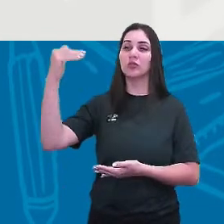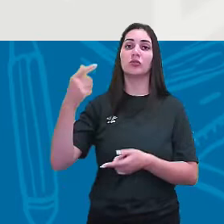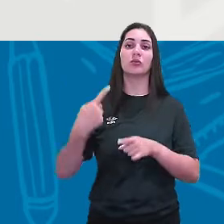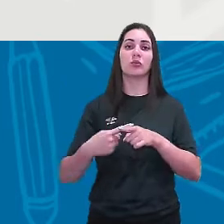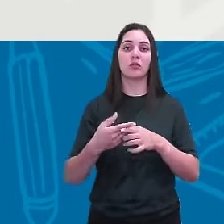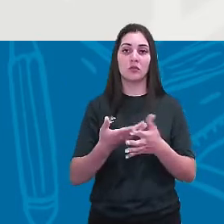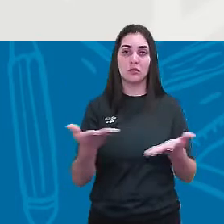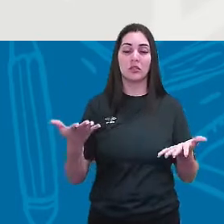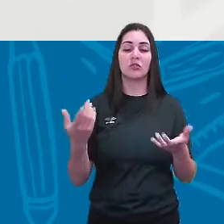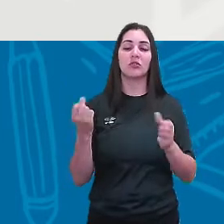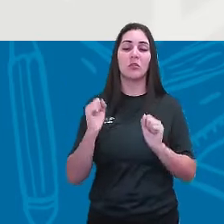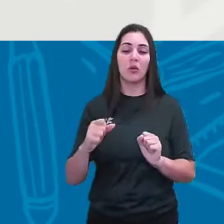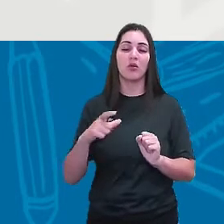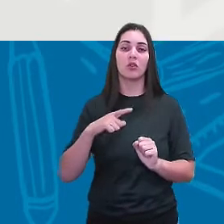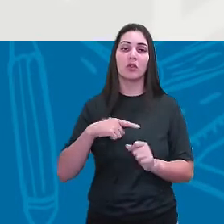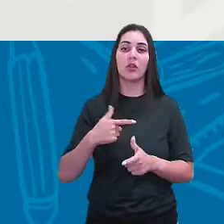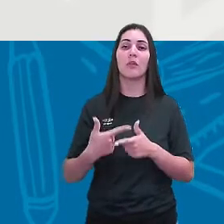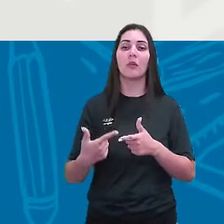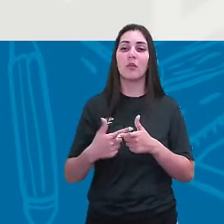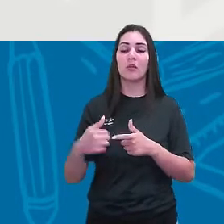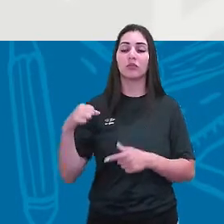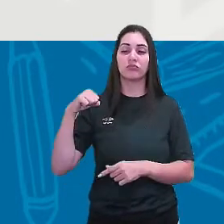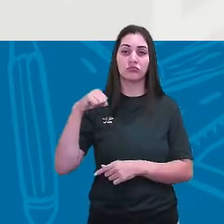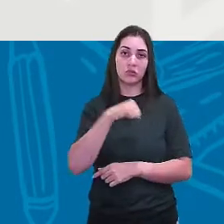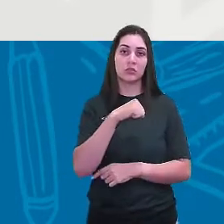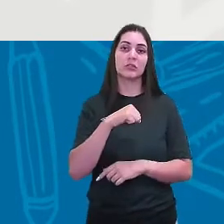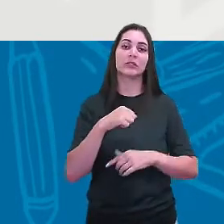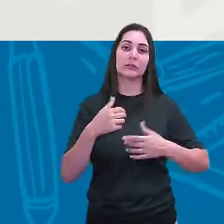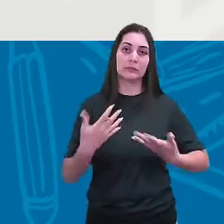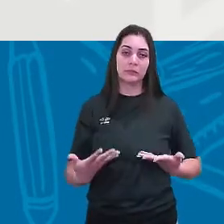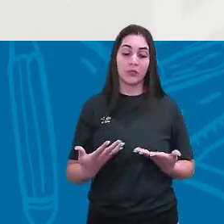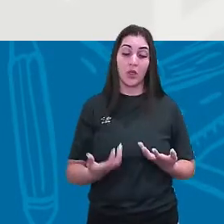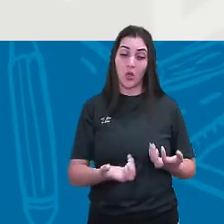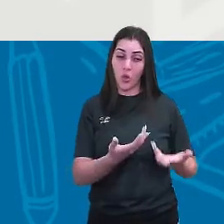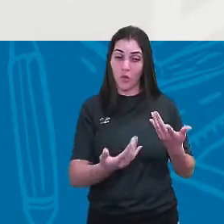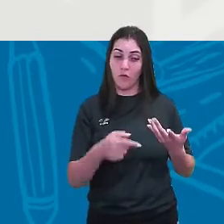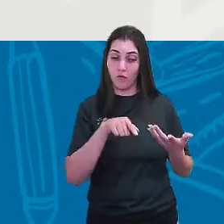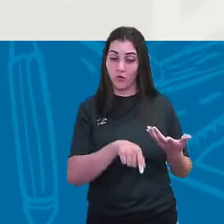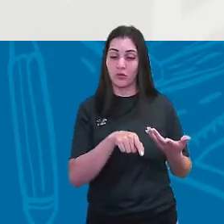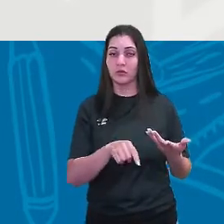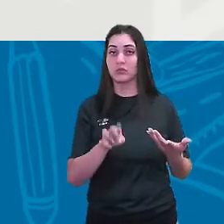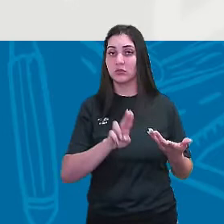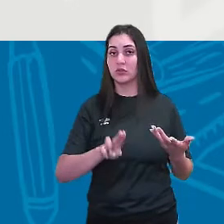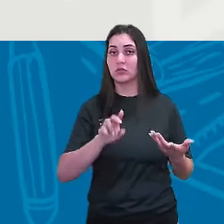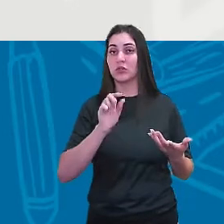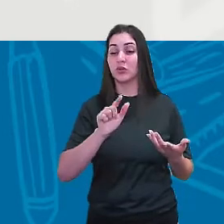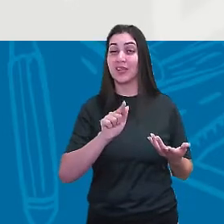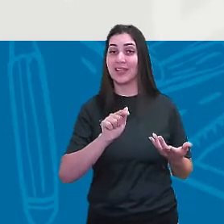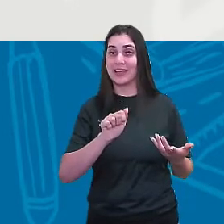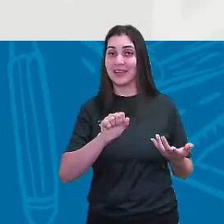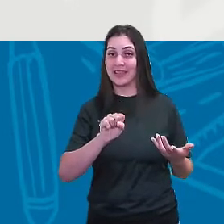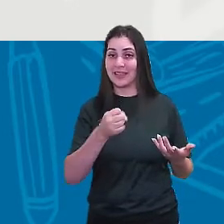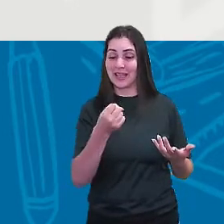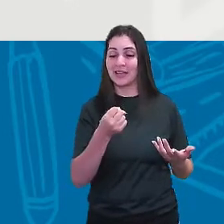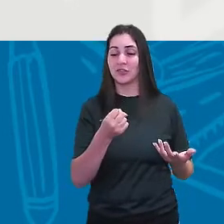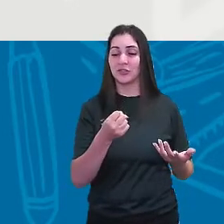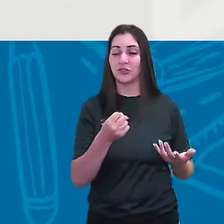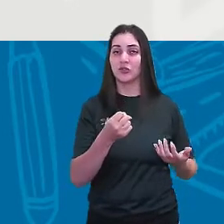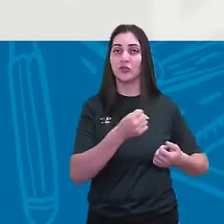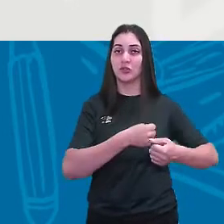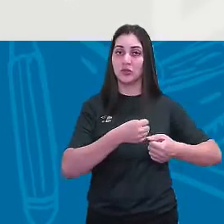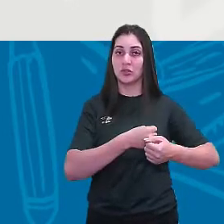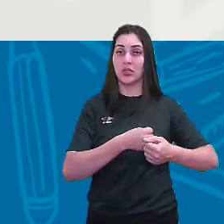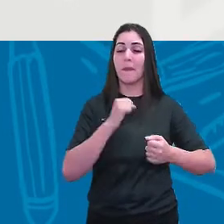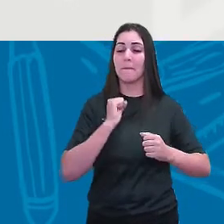sofrer essas consequências, né, desses acidentes. Afinal, né, o fogão ali vocês vão estar manuseando gás de cozinha e isso pode gerar